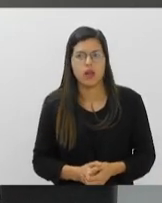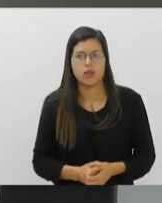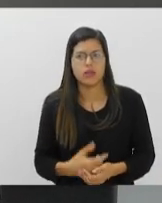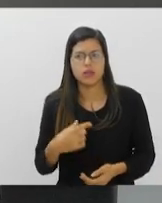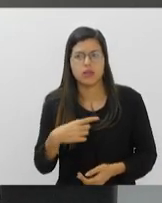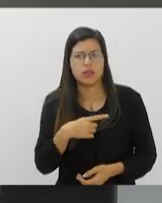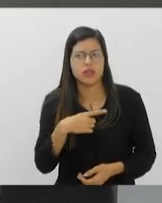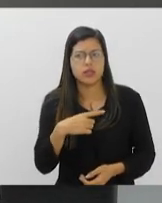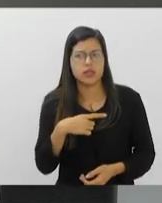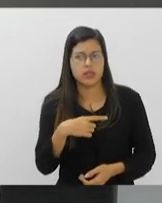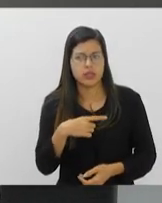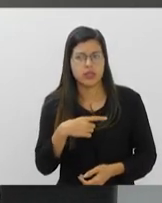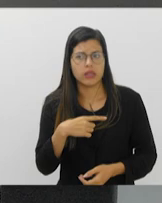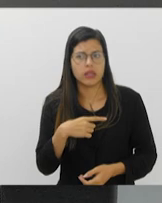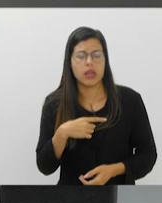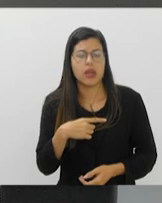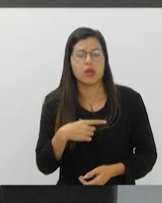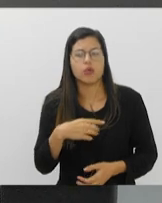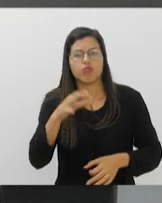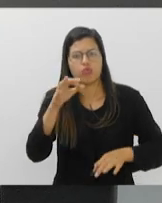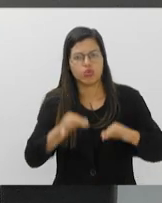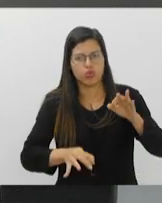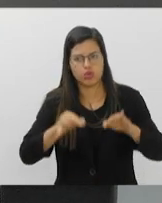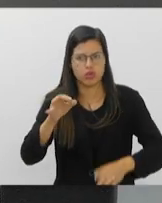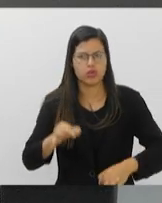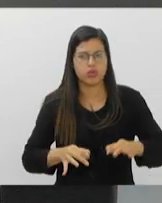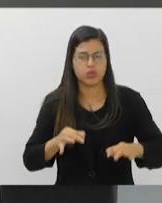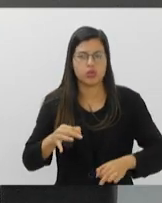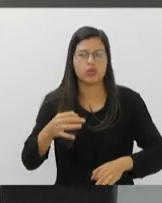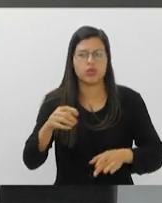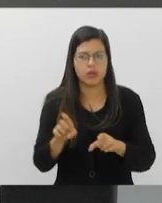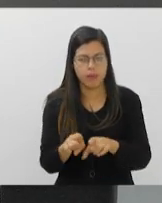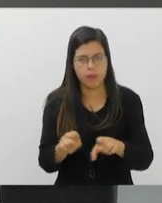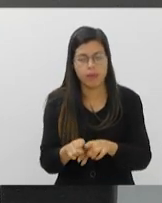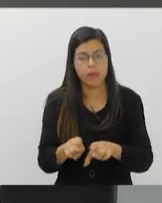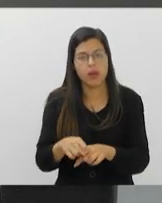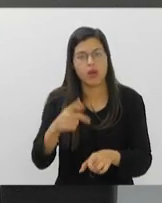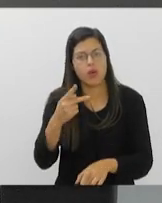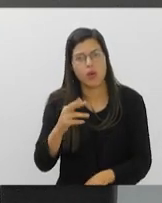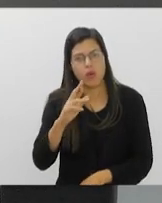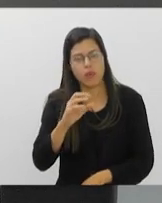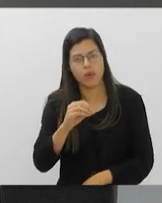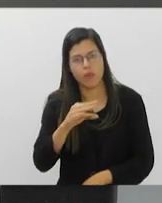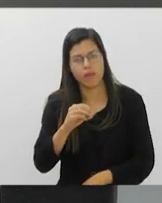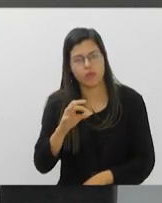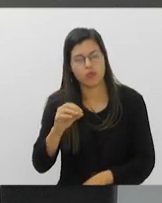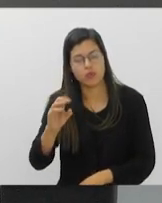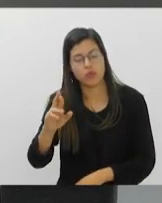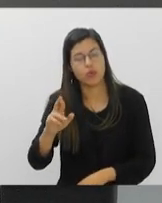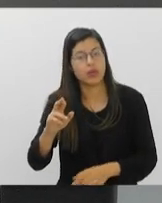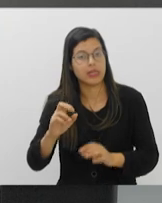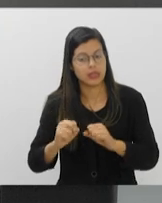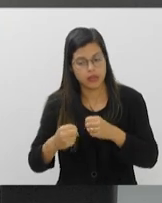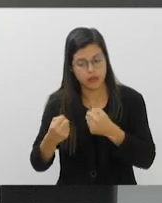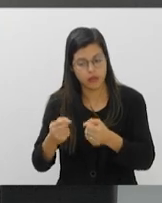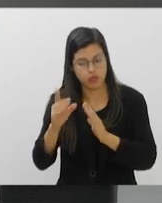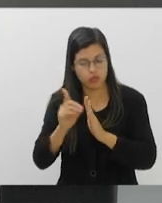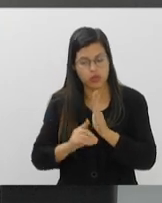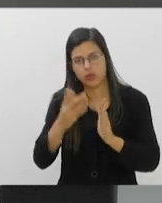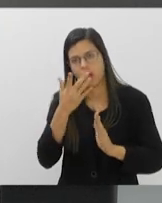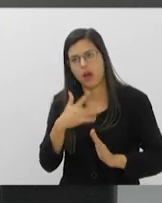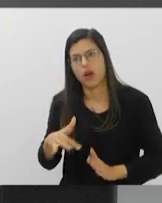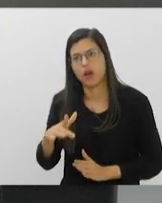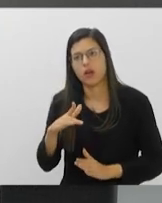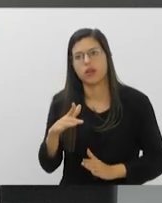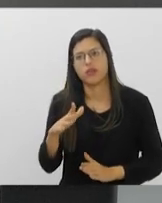a figura do juiz e do promotor defendendo o melhor interesse ou superior interesse da criança da adolescente tá muito bem e